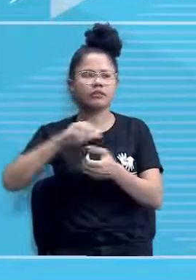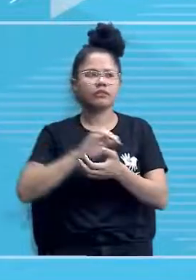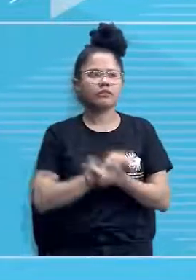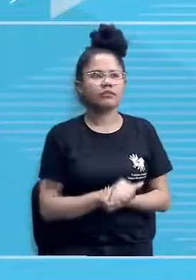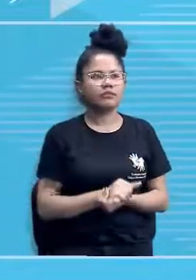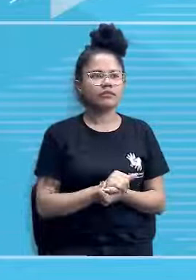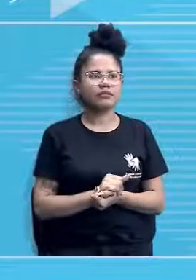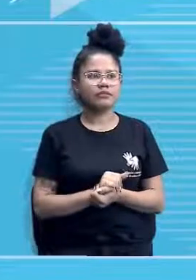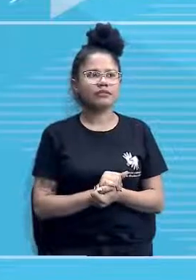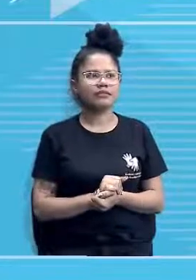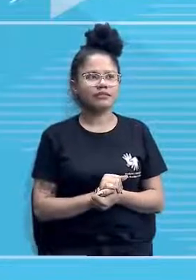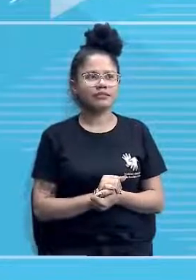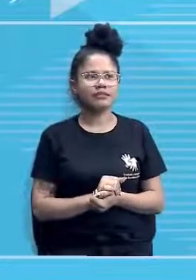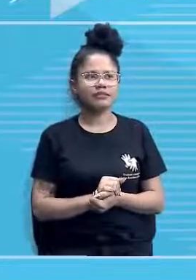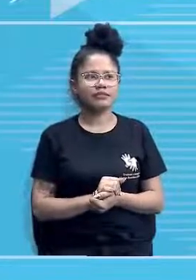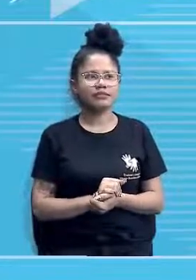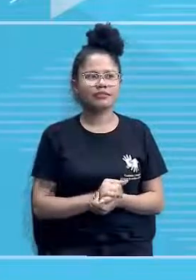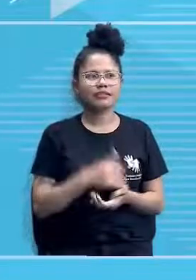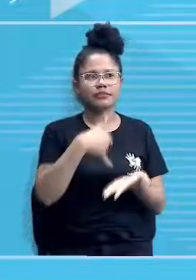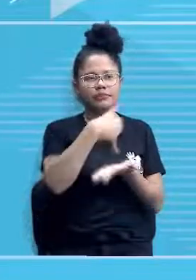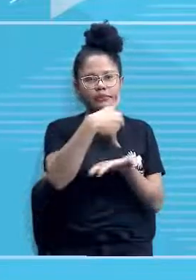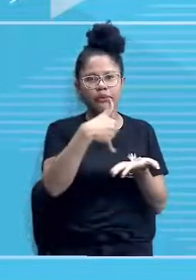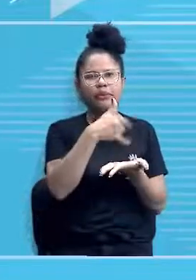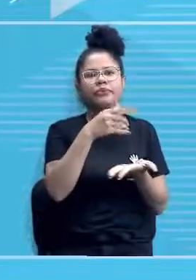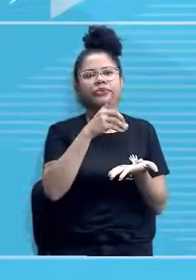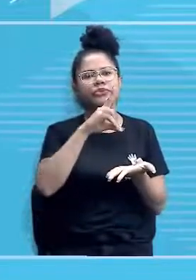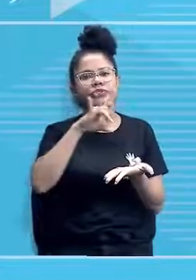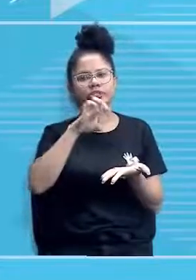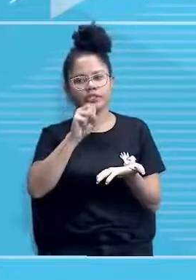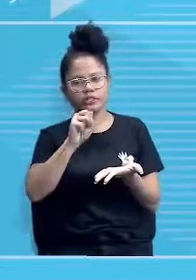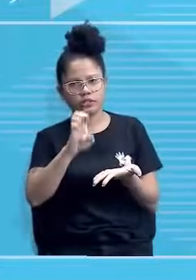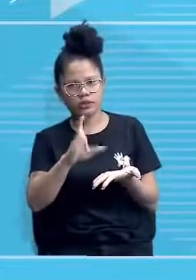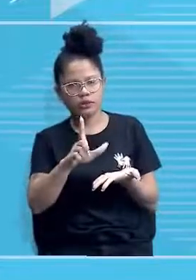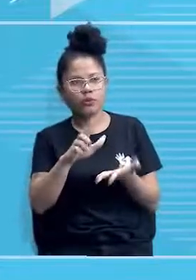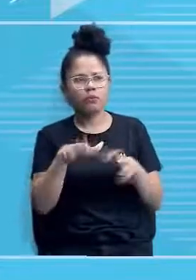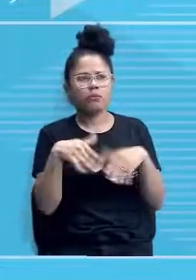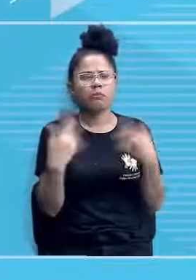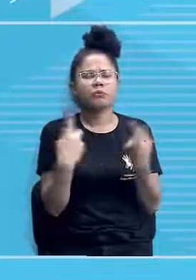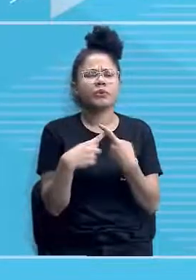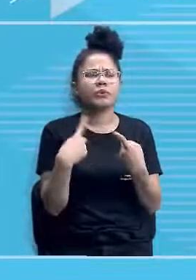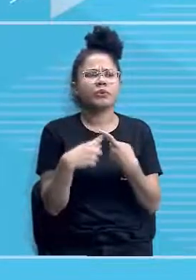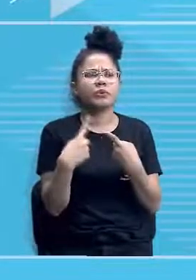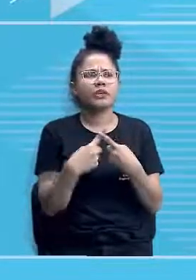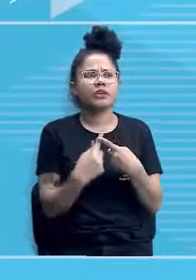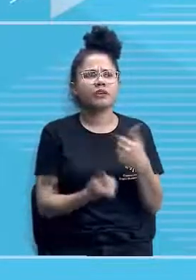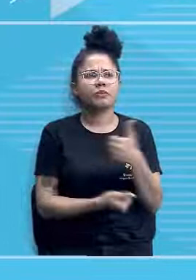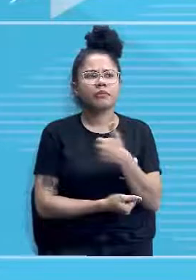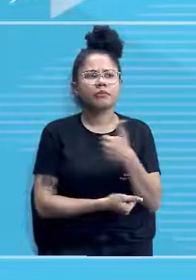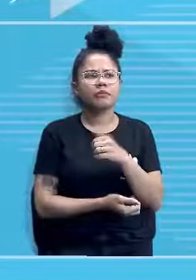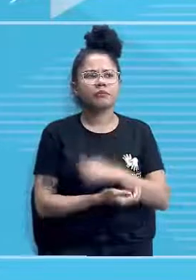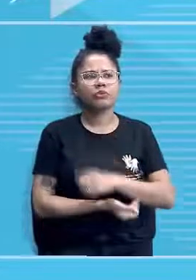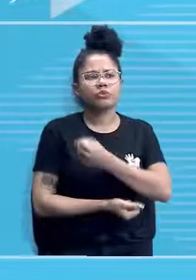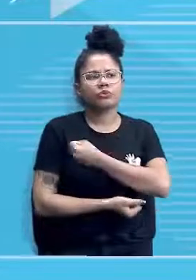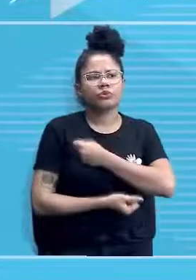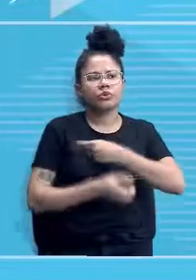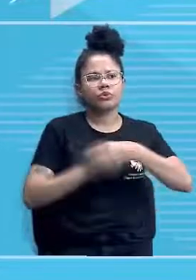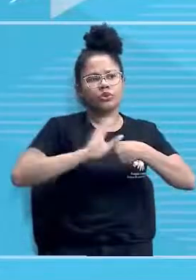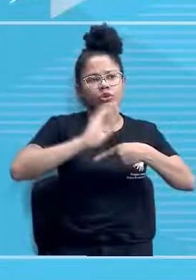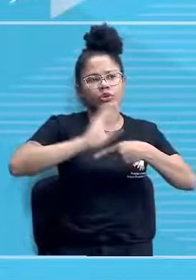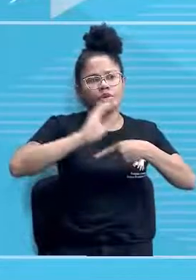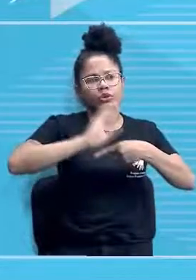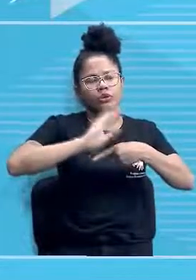fusão e ebulição Lógico que é o óleo diesel pessoal porque agora vamos ver o critério primeiro pode ser número de carbonos